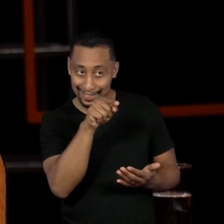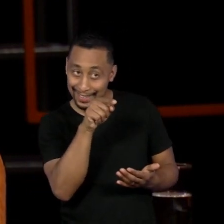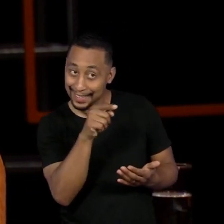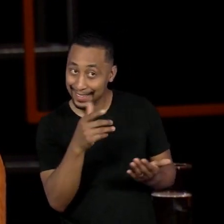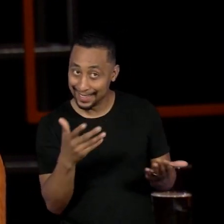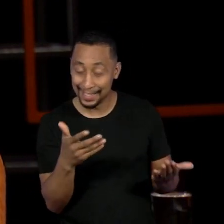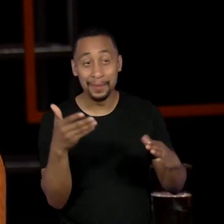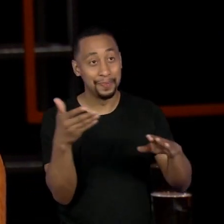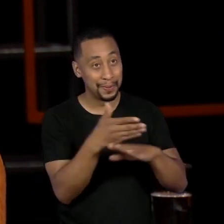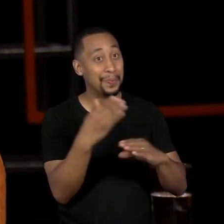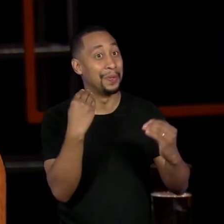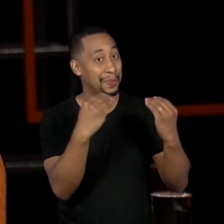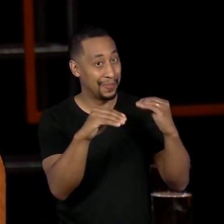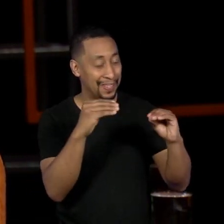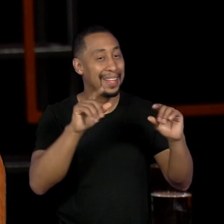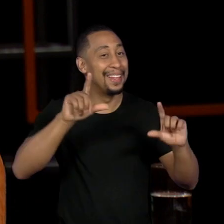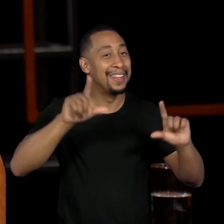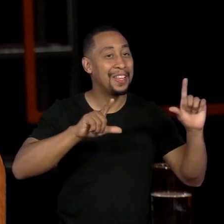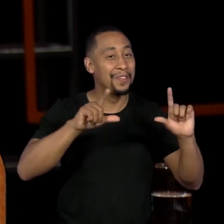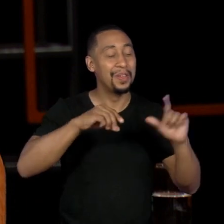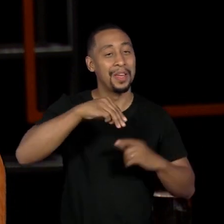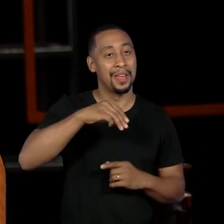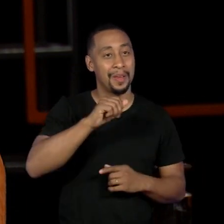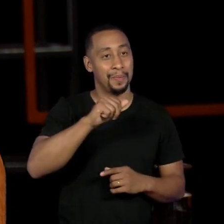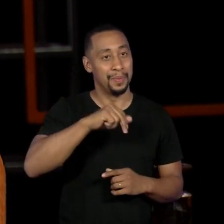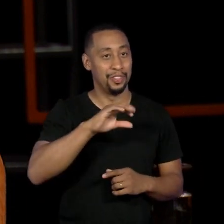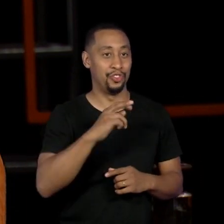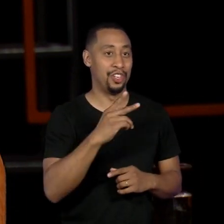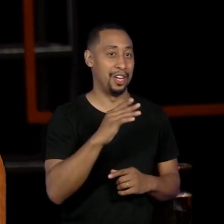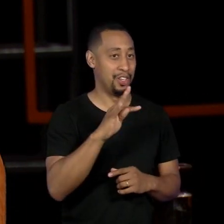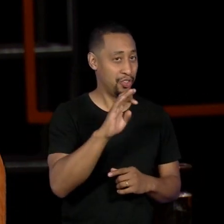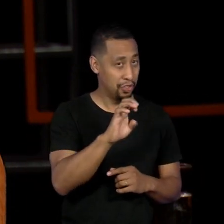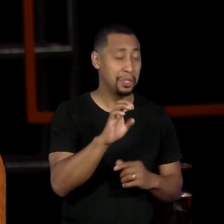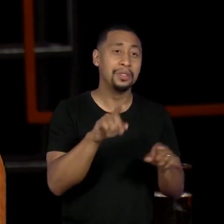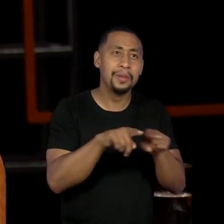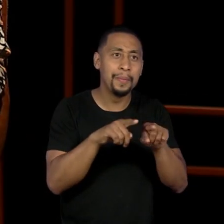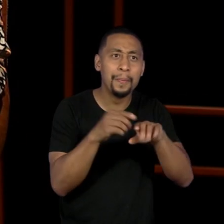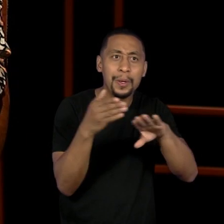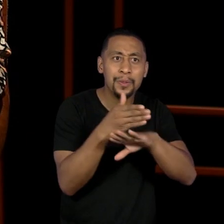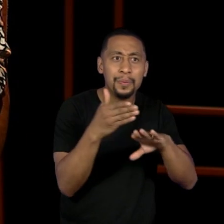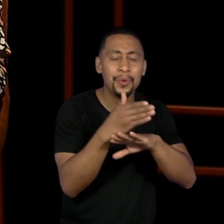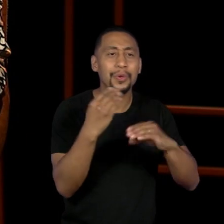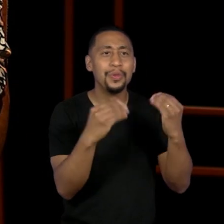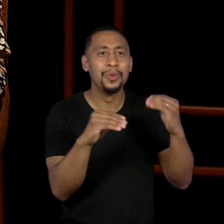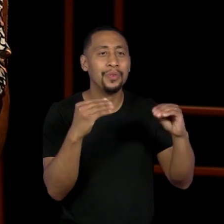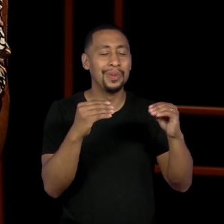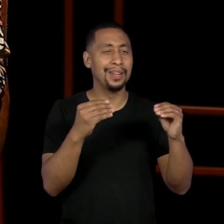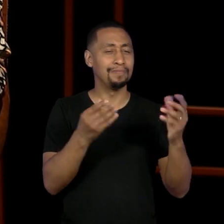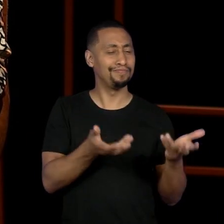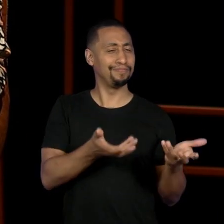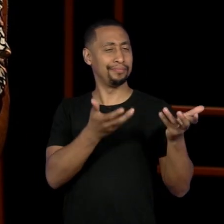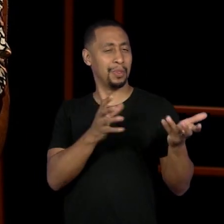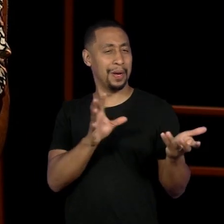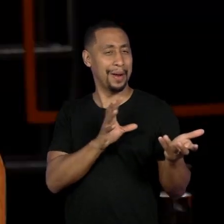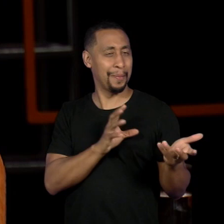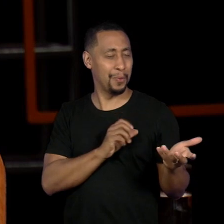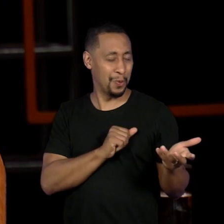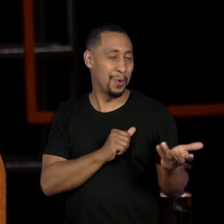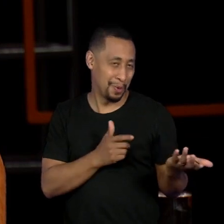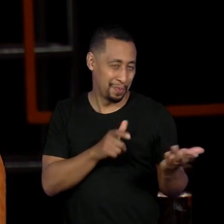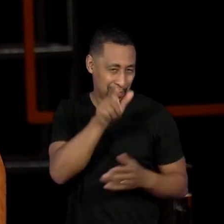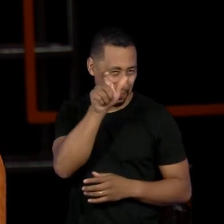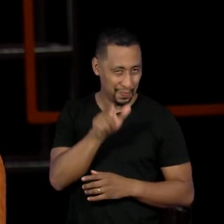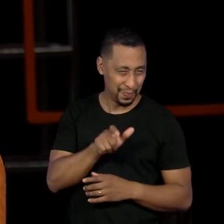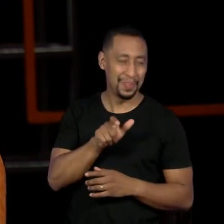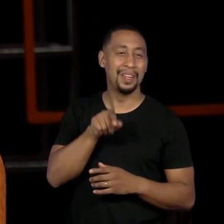Antônio Maria, na TV Manchete, e fez também o filme, o Bocage, o Triunfo do Amor, do Djalma Batista Limonge. E lá